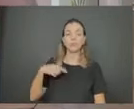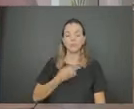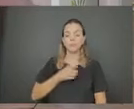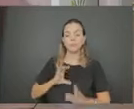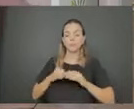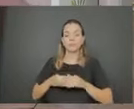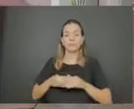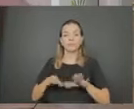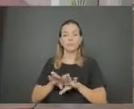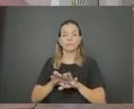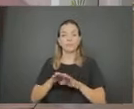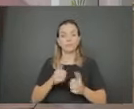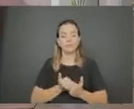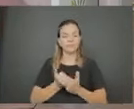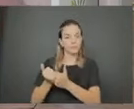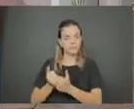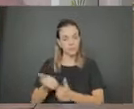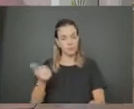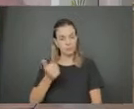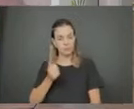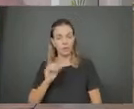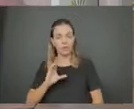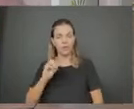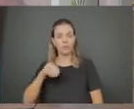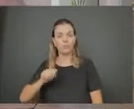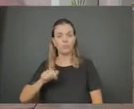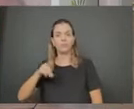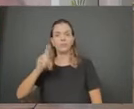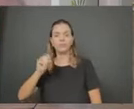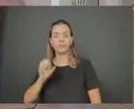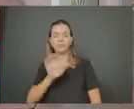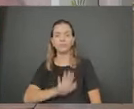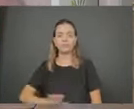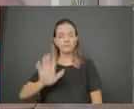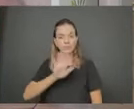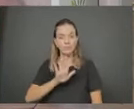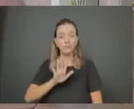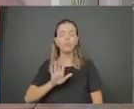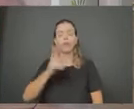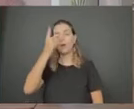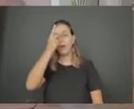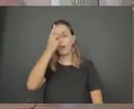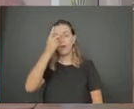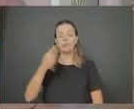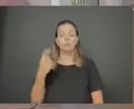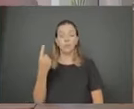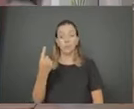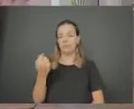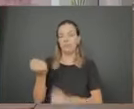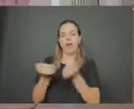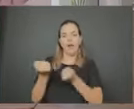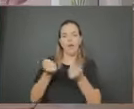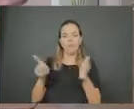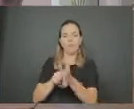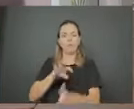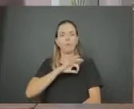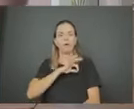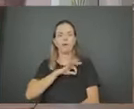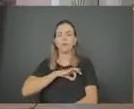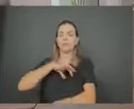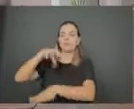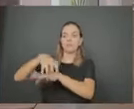Comando Regional, onde as viaturas ficam postadas nas esquinas, né, e nos bairros, onde existe um módulo móvel